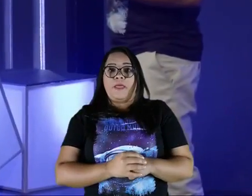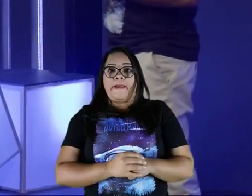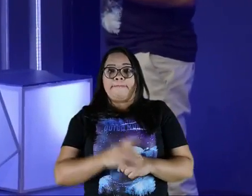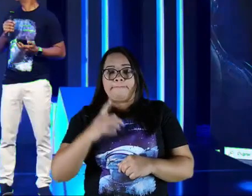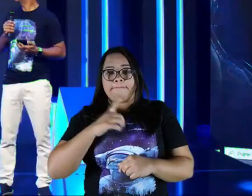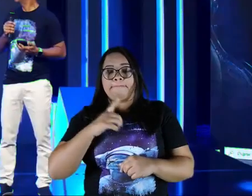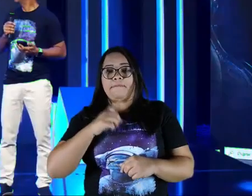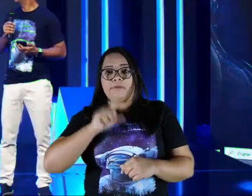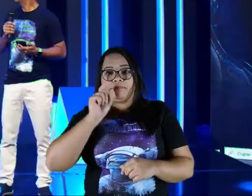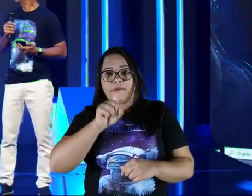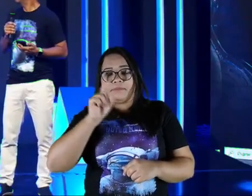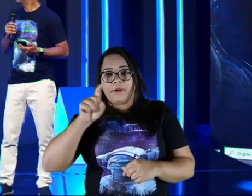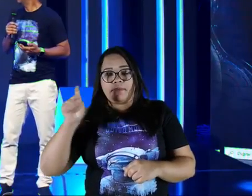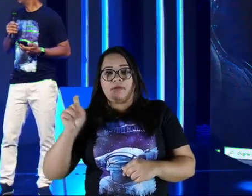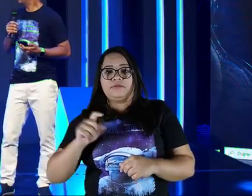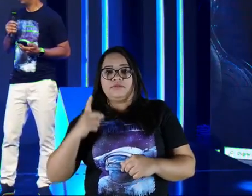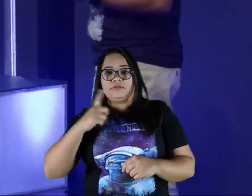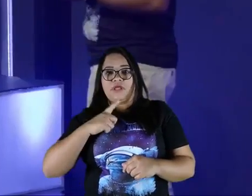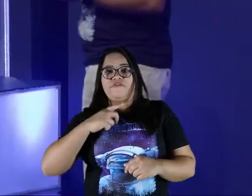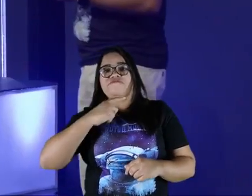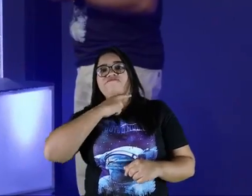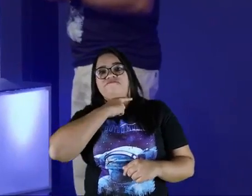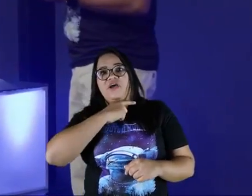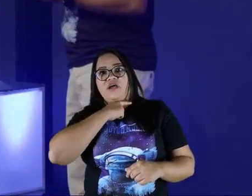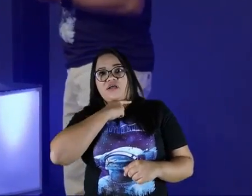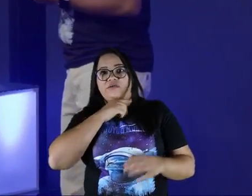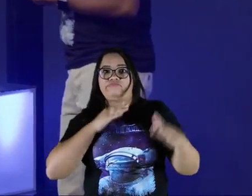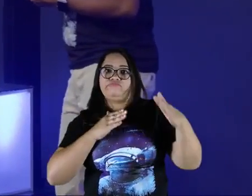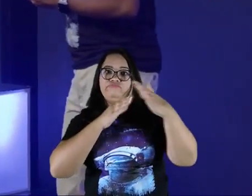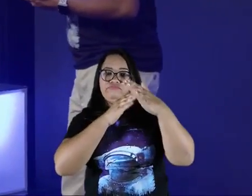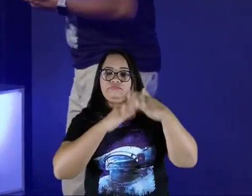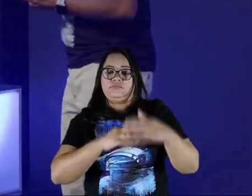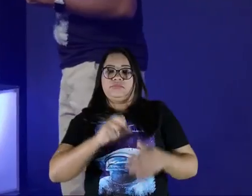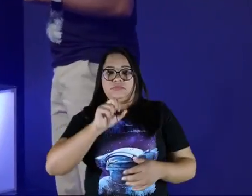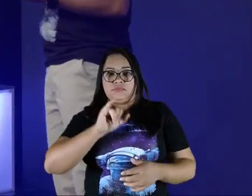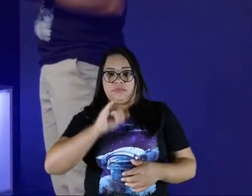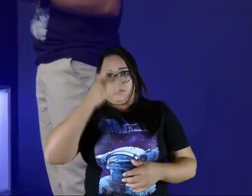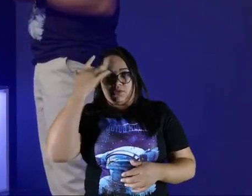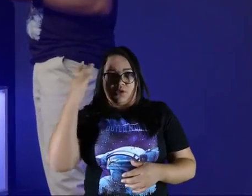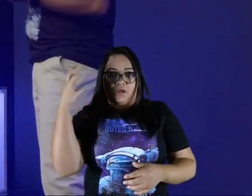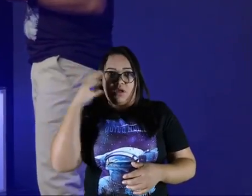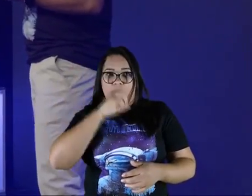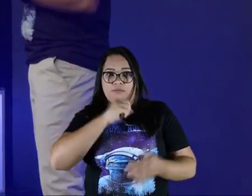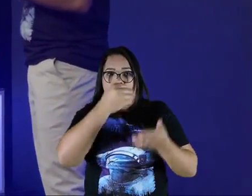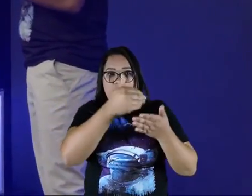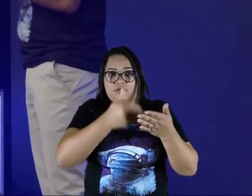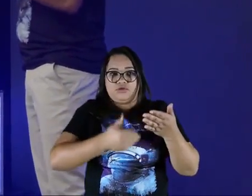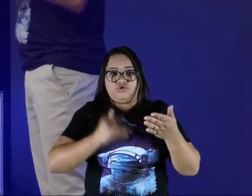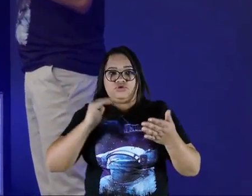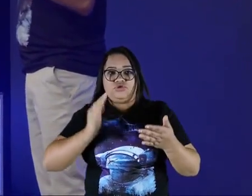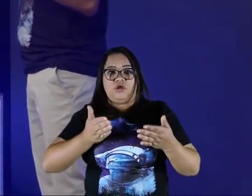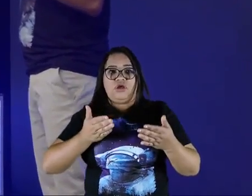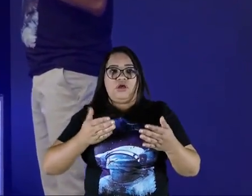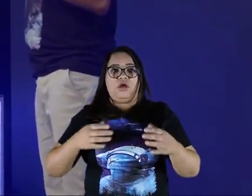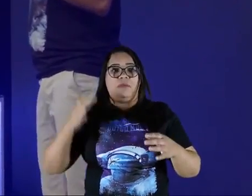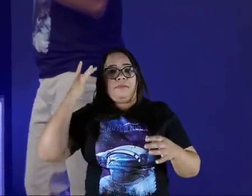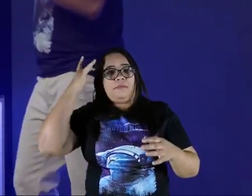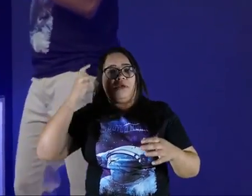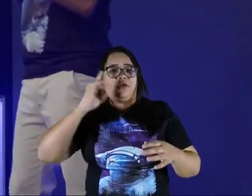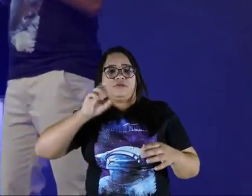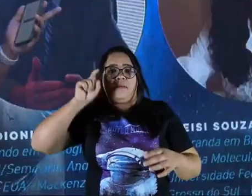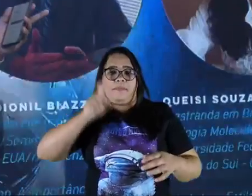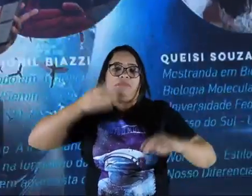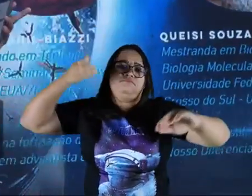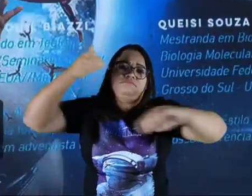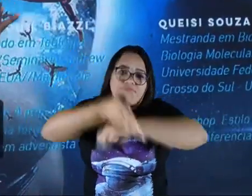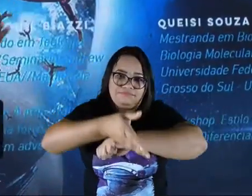aos links. E a gente tem vagas. Com certeza. Né, pastor? Então, quem agilizou a listinha antes, já chega lá, pá. Então, eu